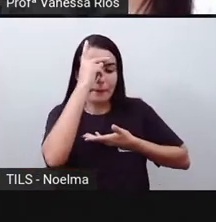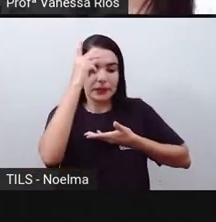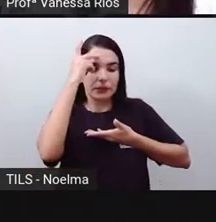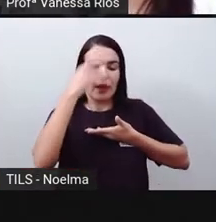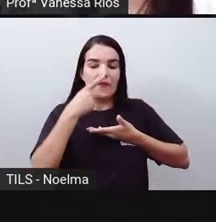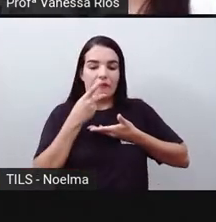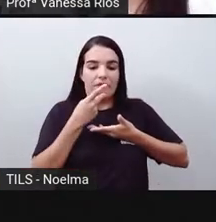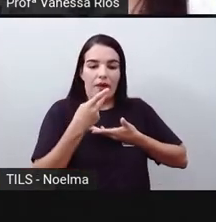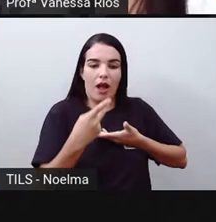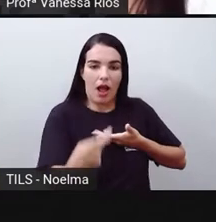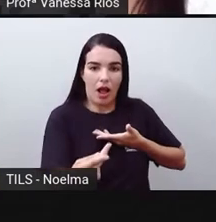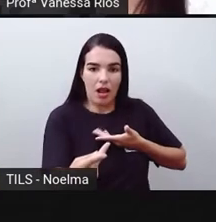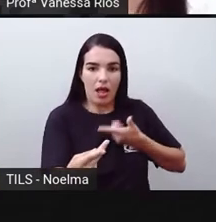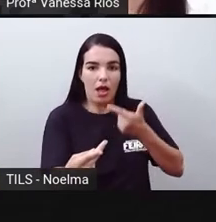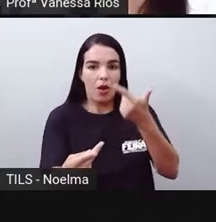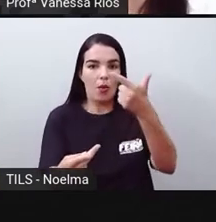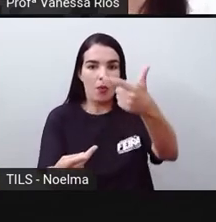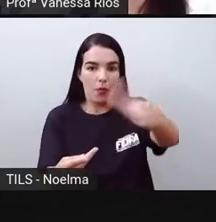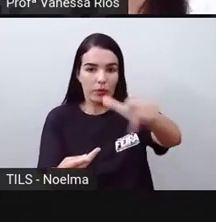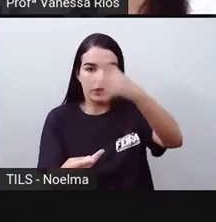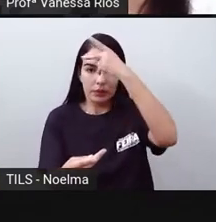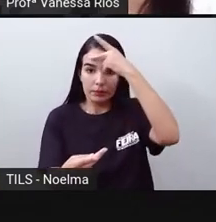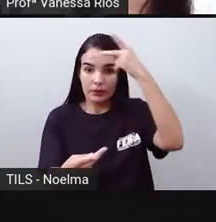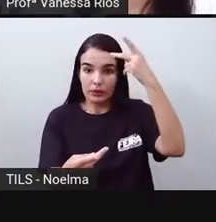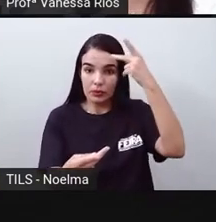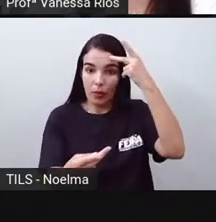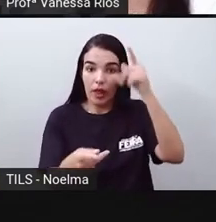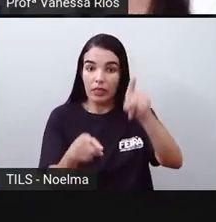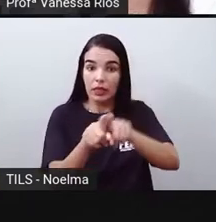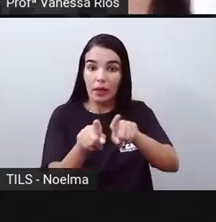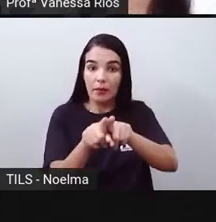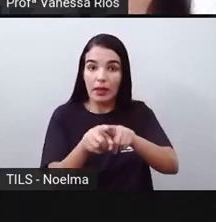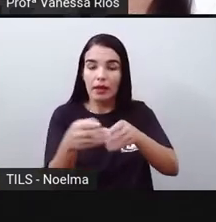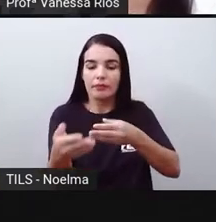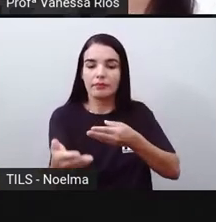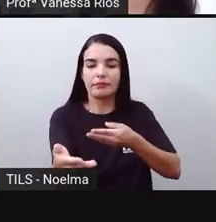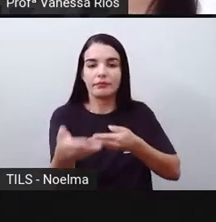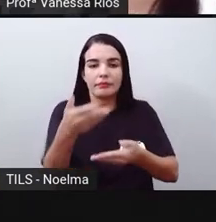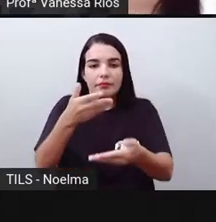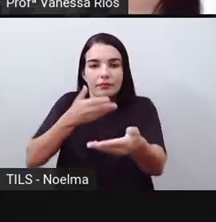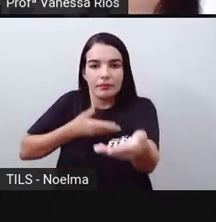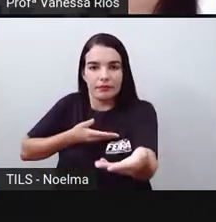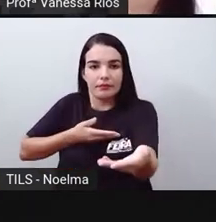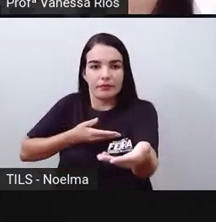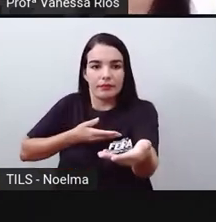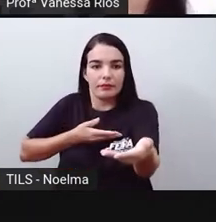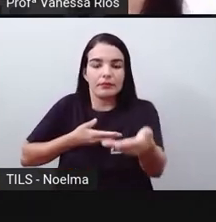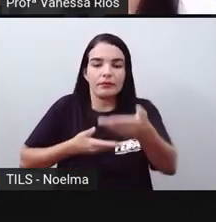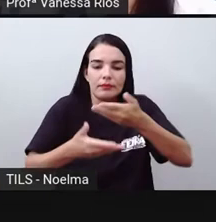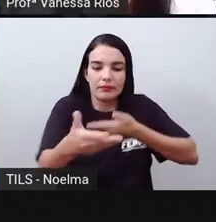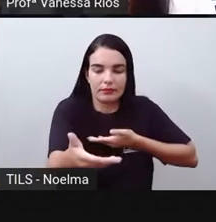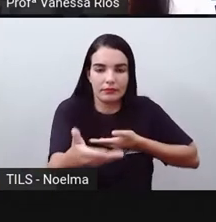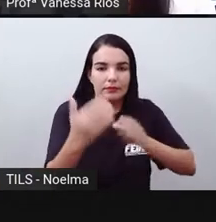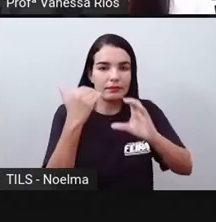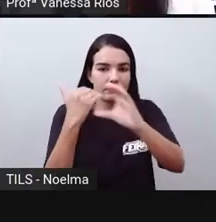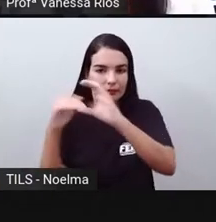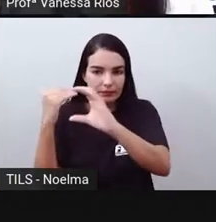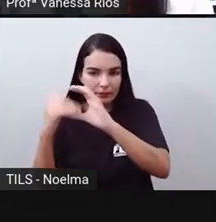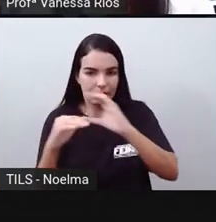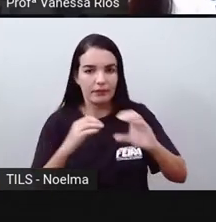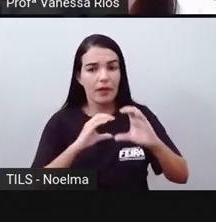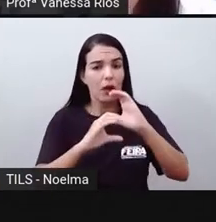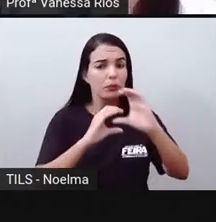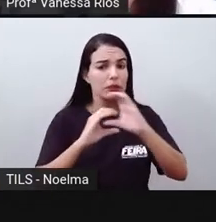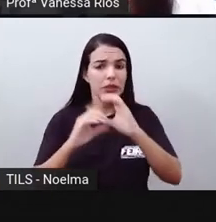com alguém ou outras pessoas também, né, como receptor ou receptores desta mensagem.